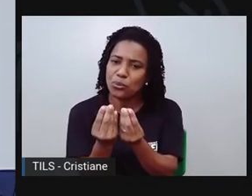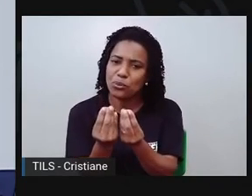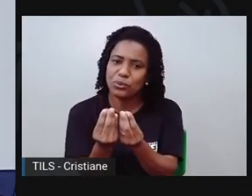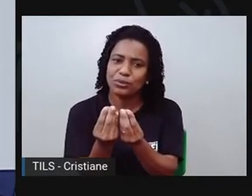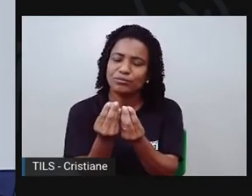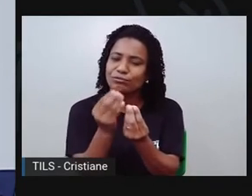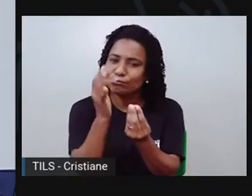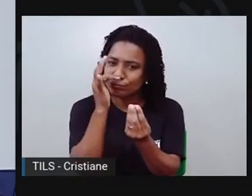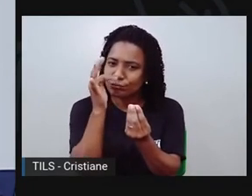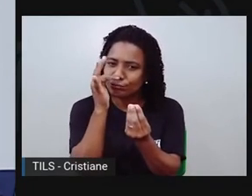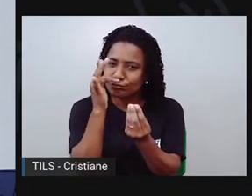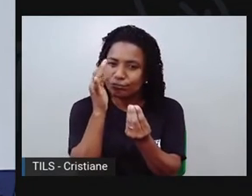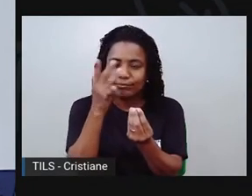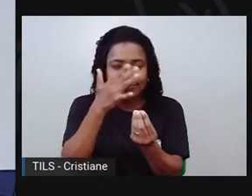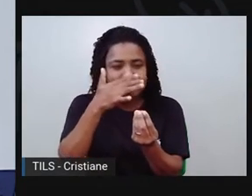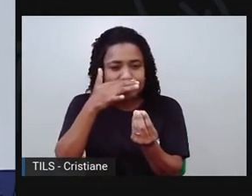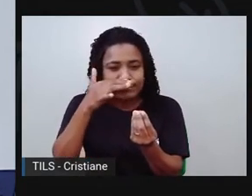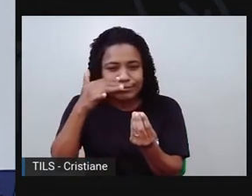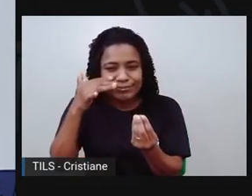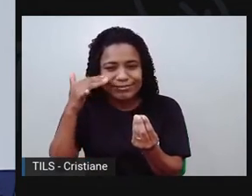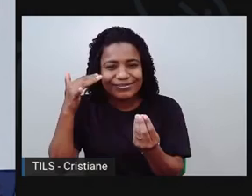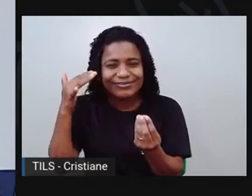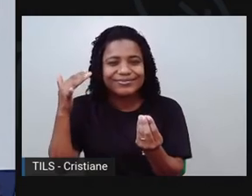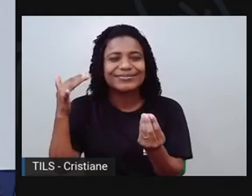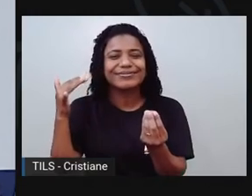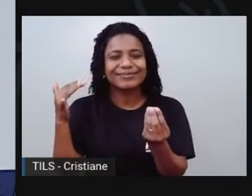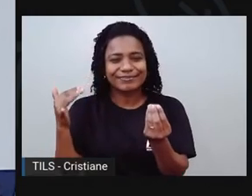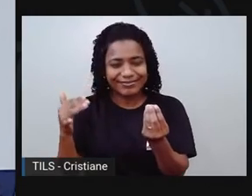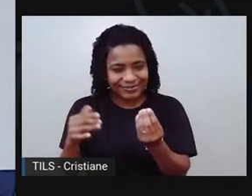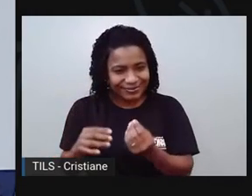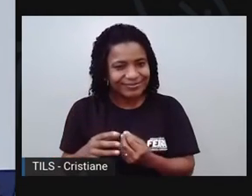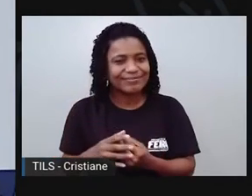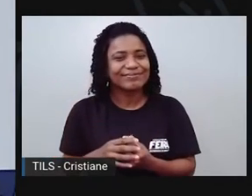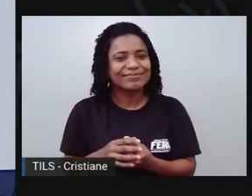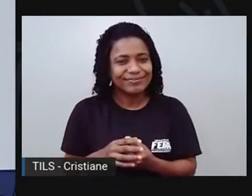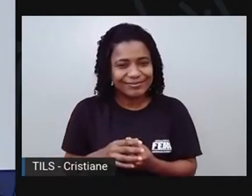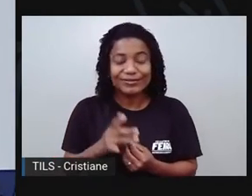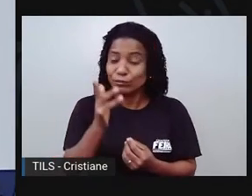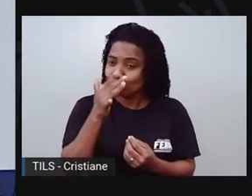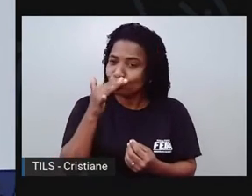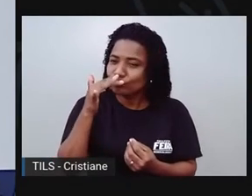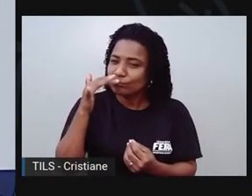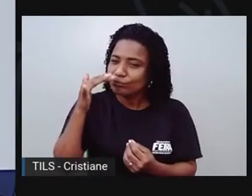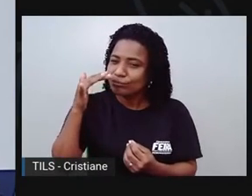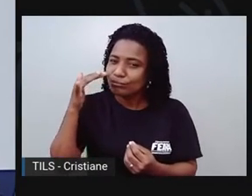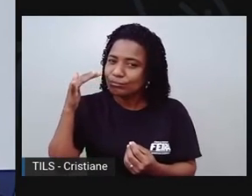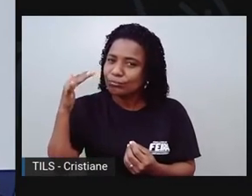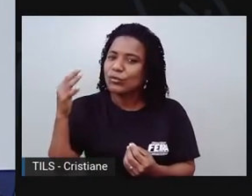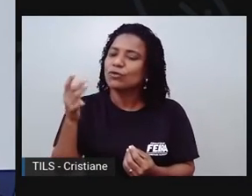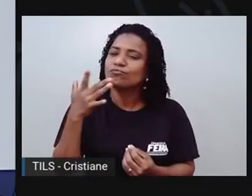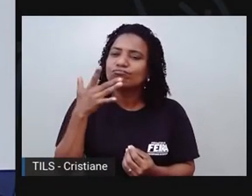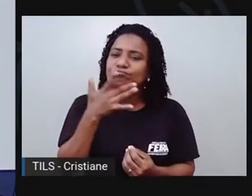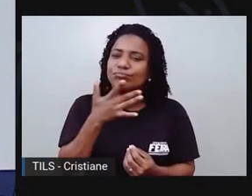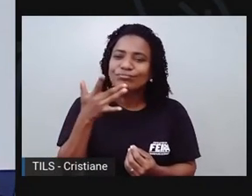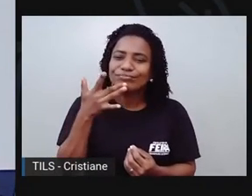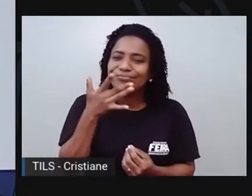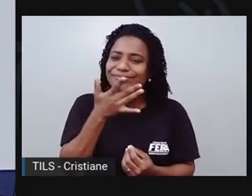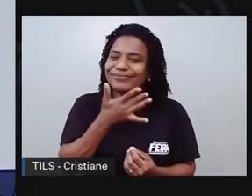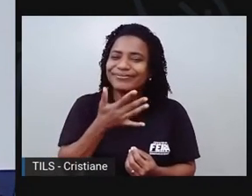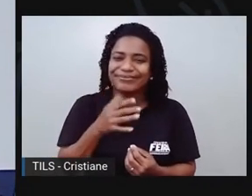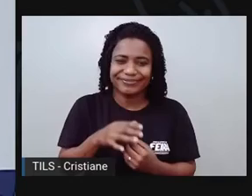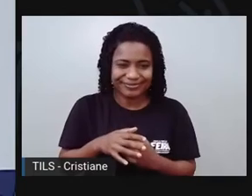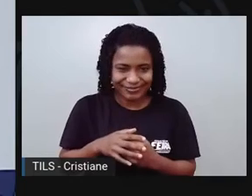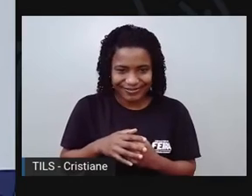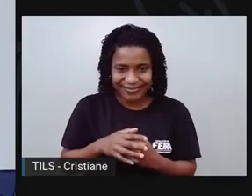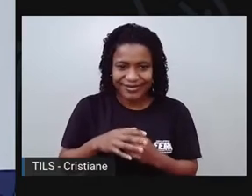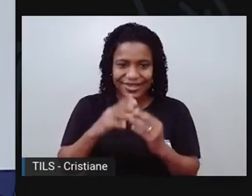bem sequinha. E ela tem um cheirinho. Cheirinho muito gostoso. E aí ela